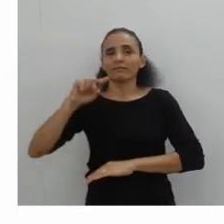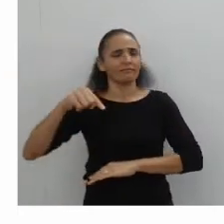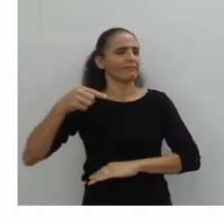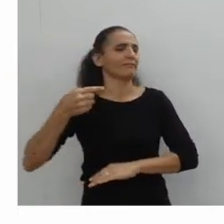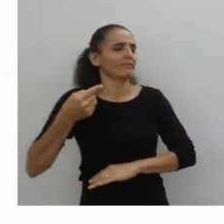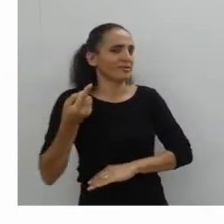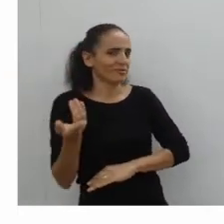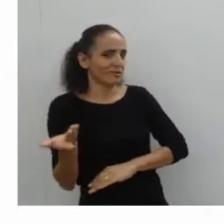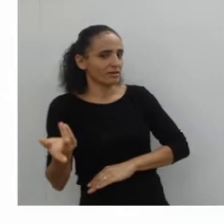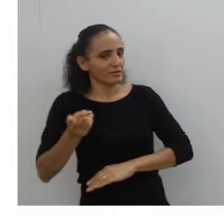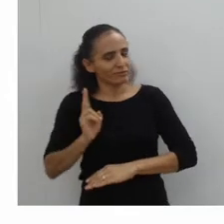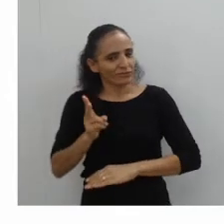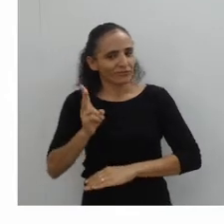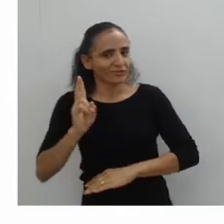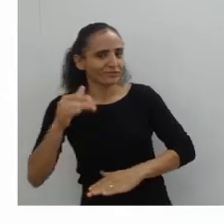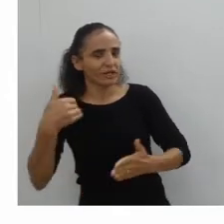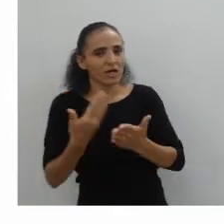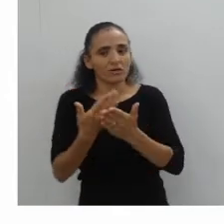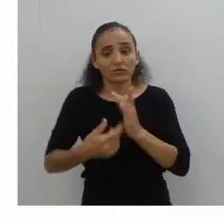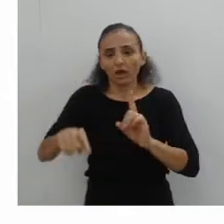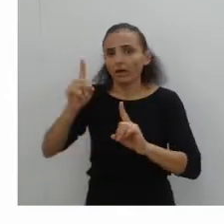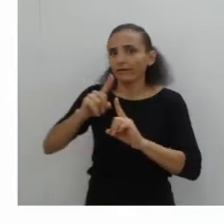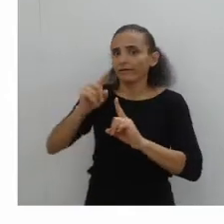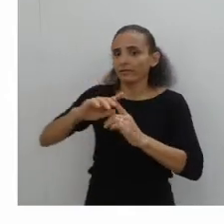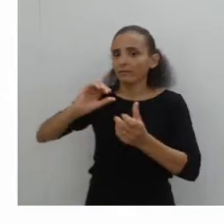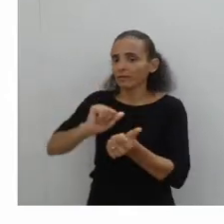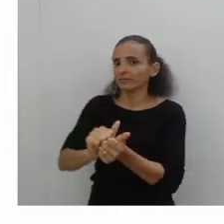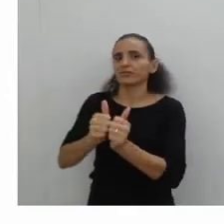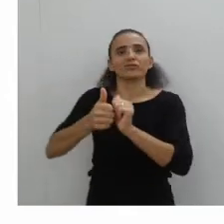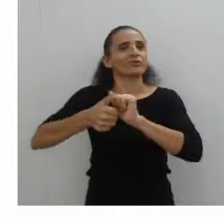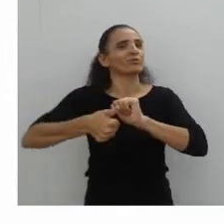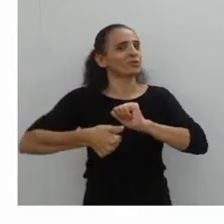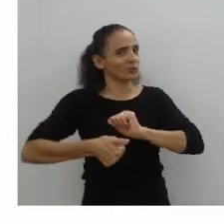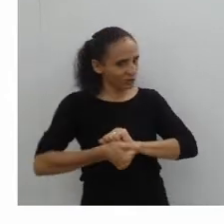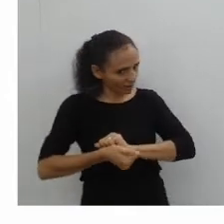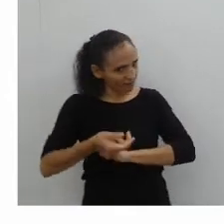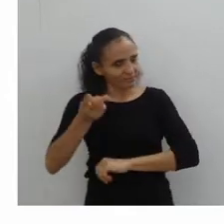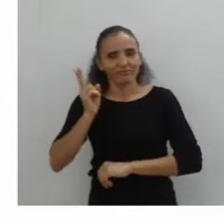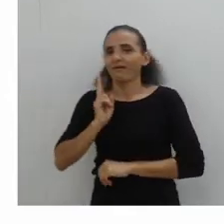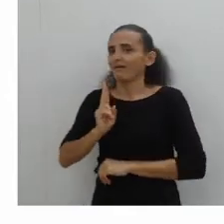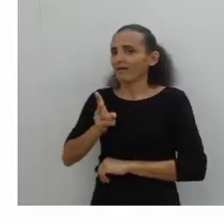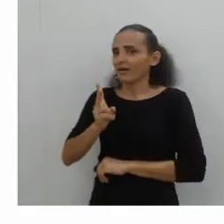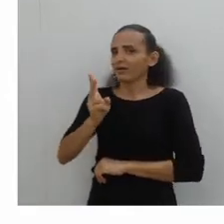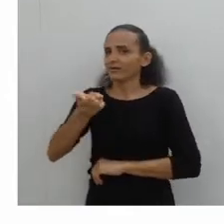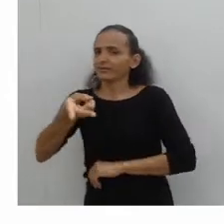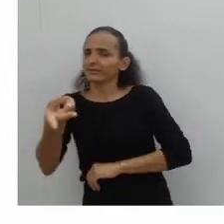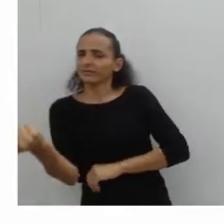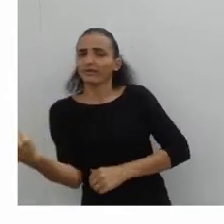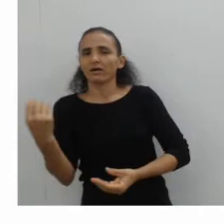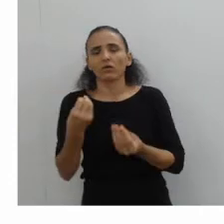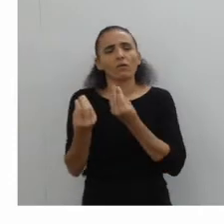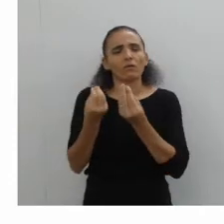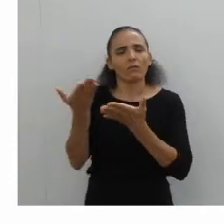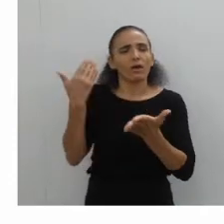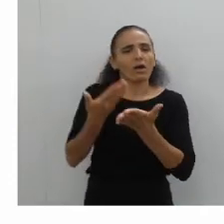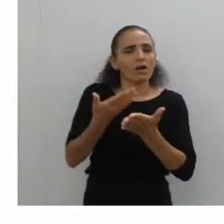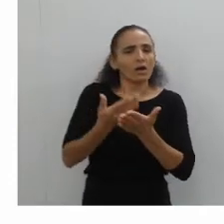falar sobre historicidade e tipos de jogos, e aí sim nós vamos entrar na discussão sobre os